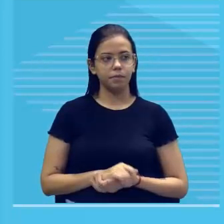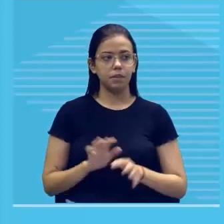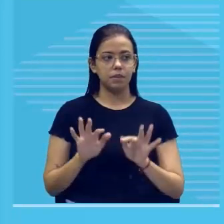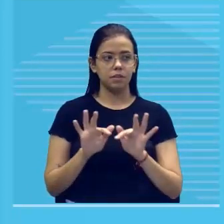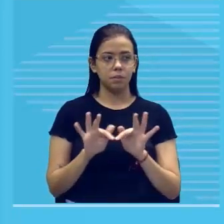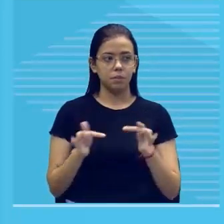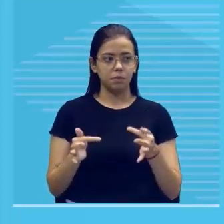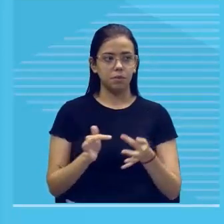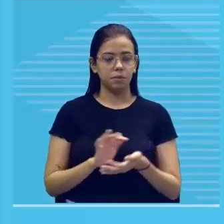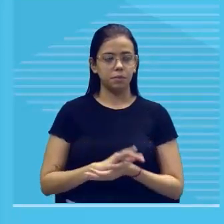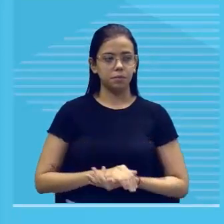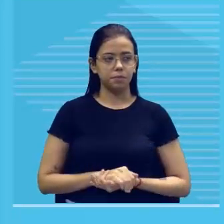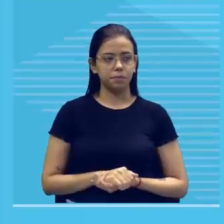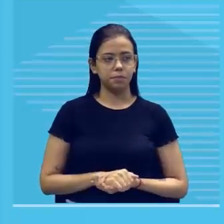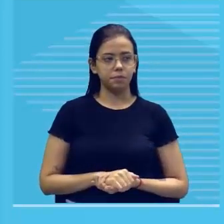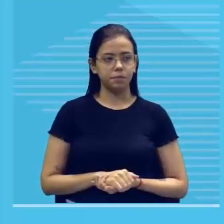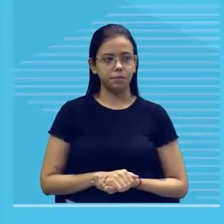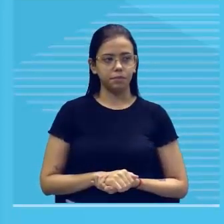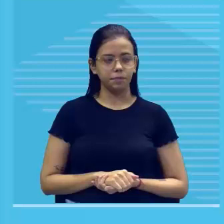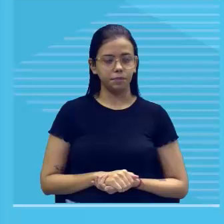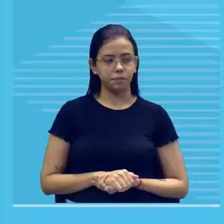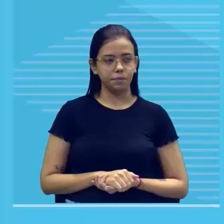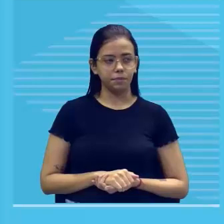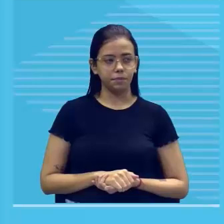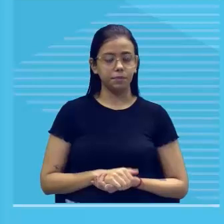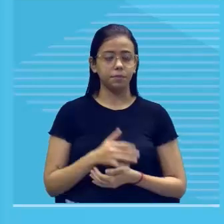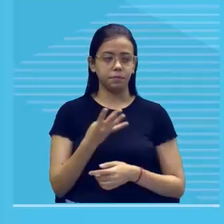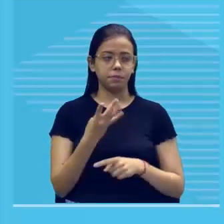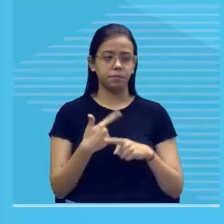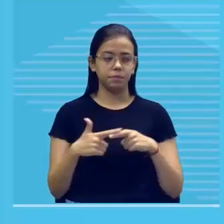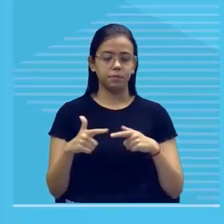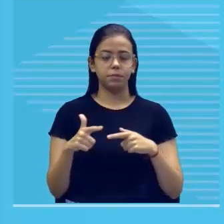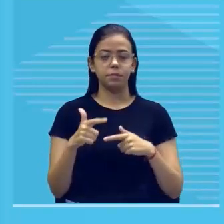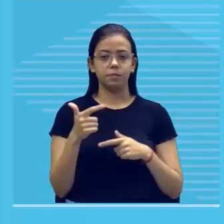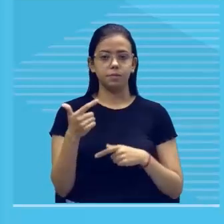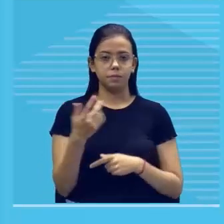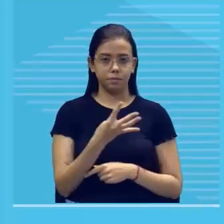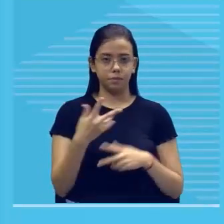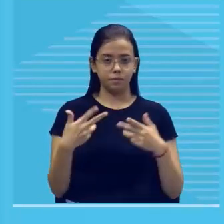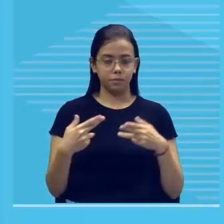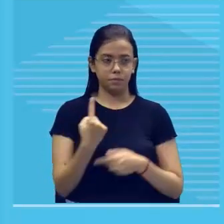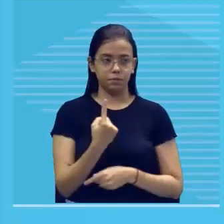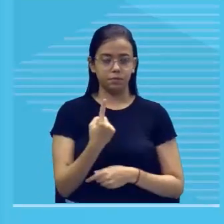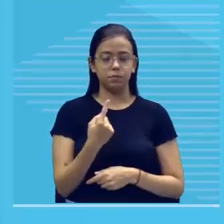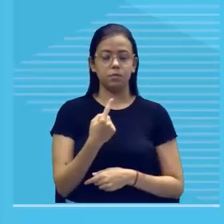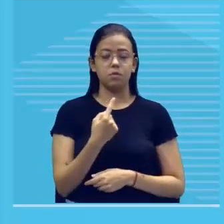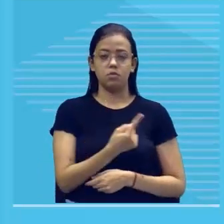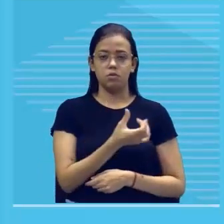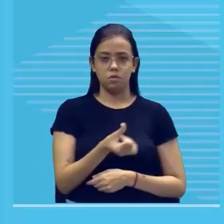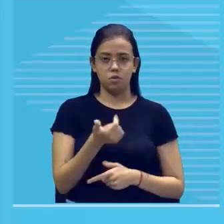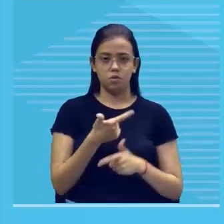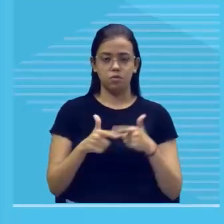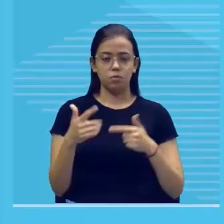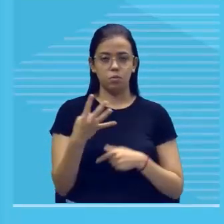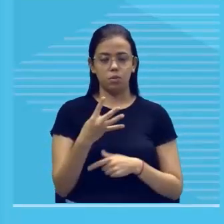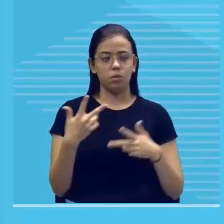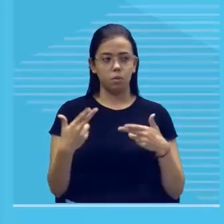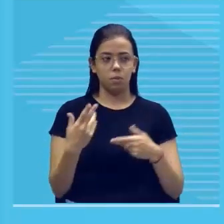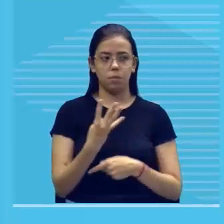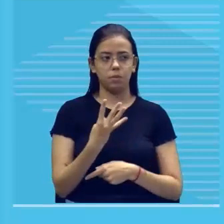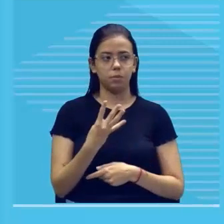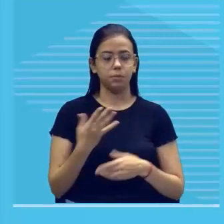4 11 16 mil por 44 então seu